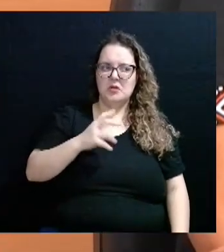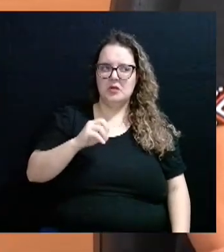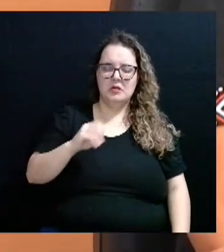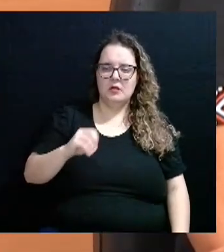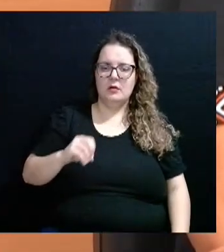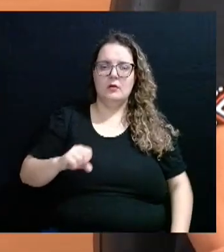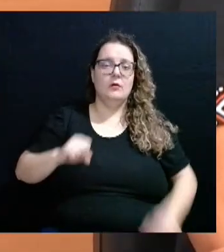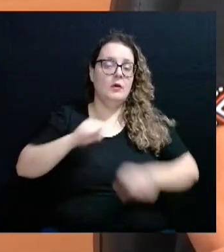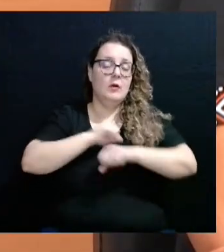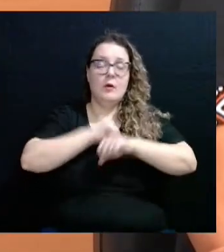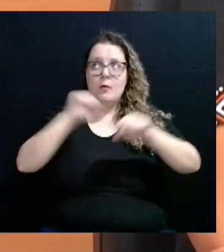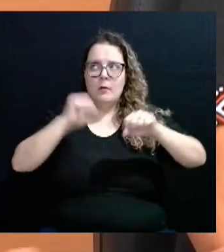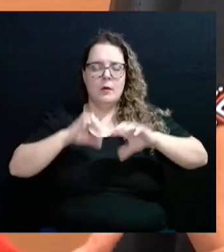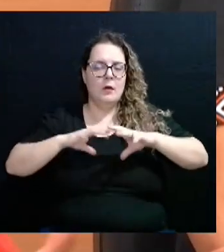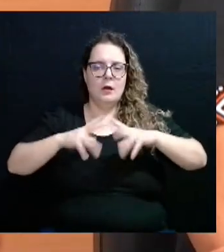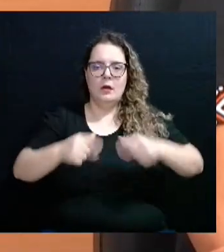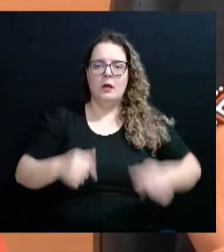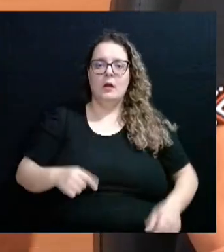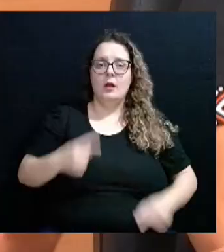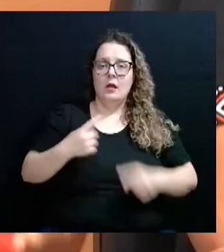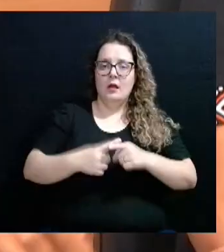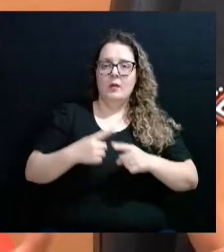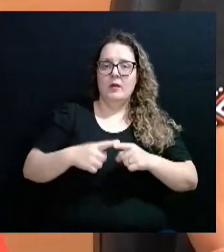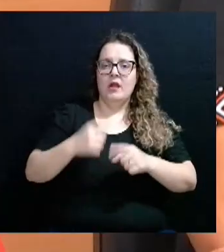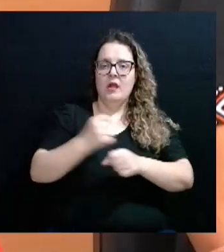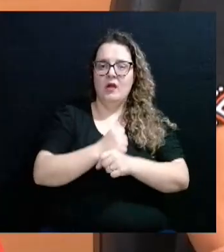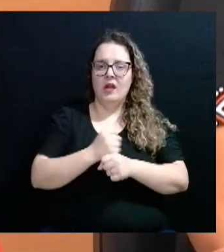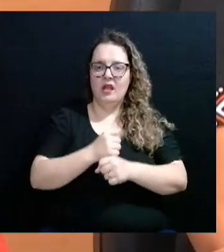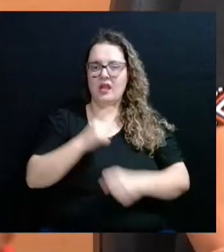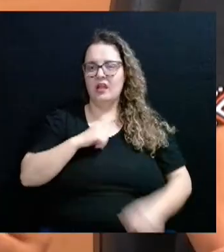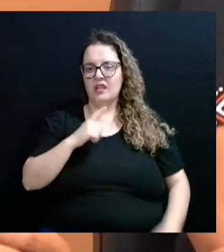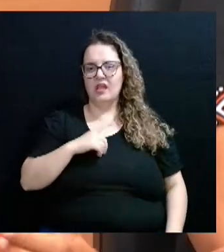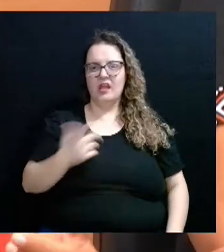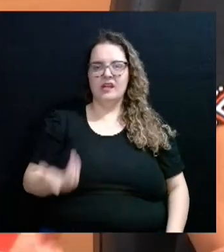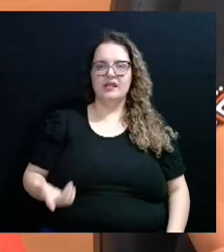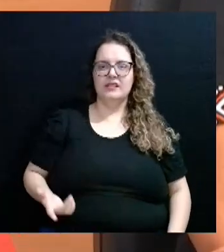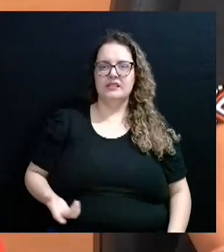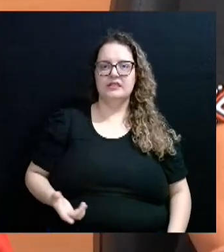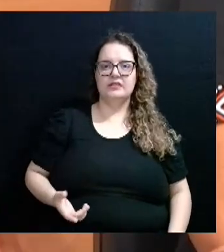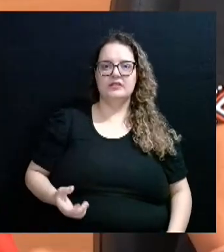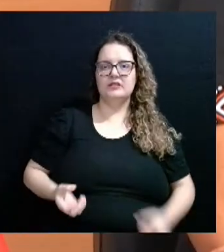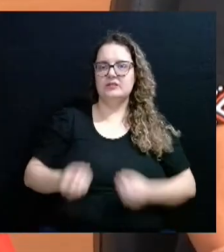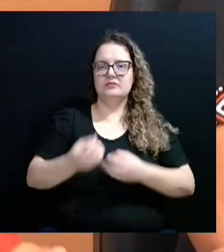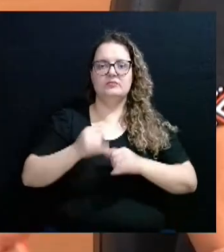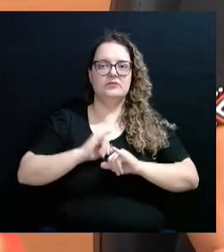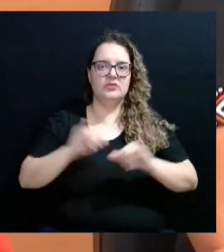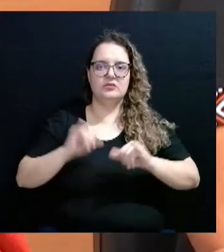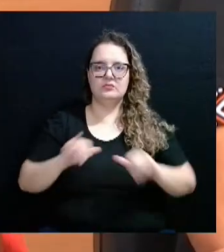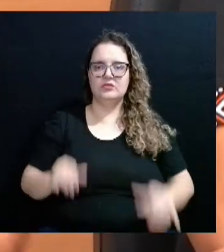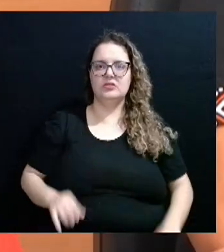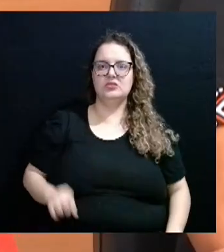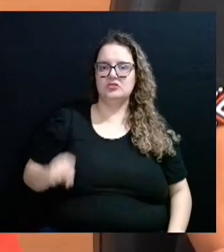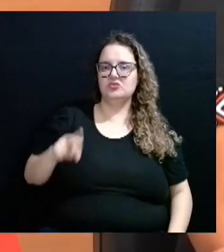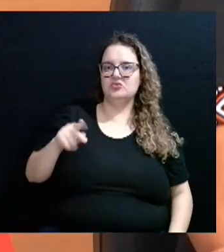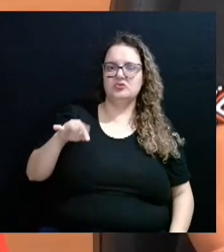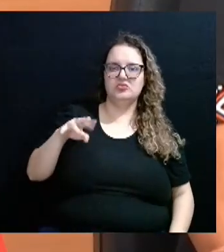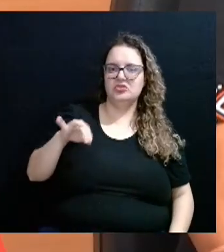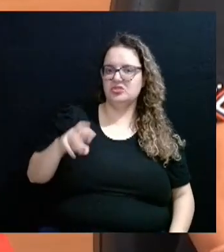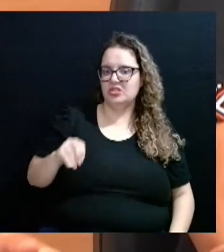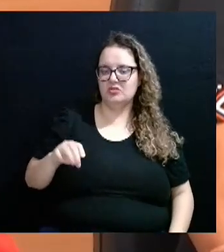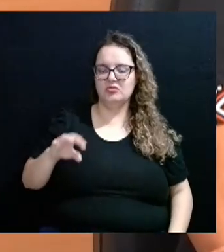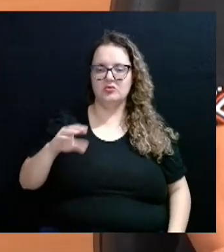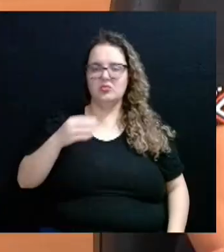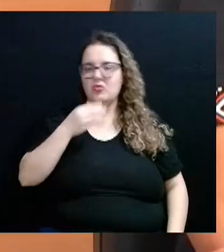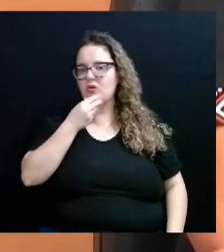porque é um ano que sai traficando informação, traz sujeito homem, seja como for, assim caminha a